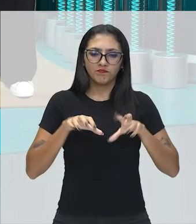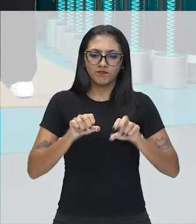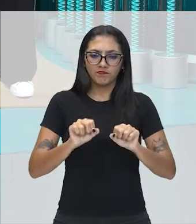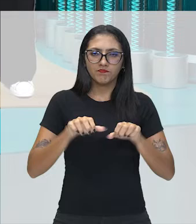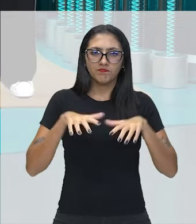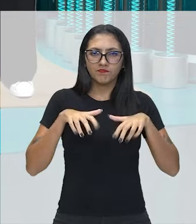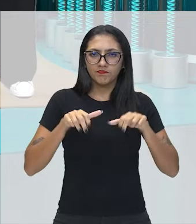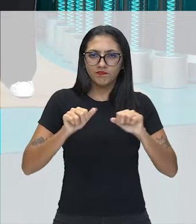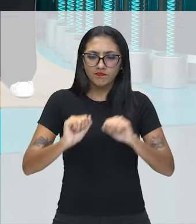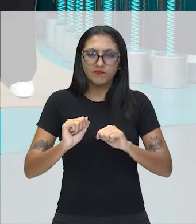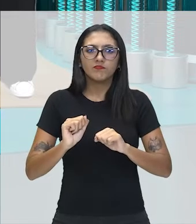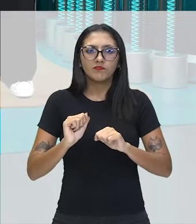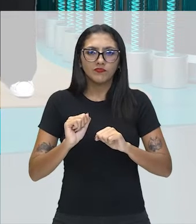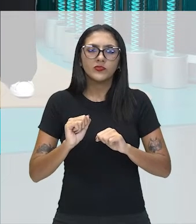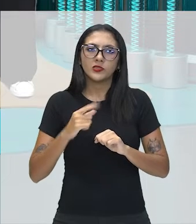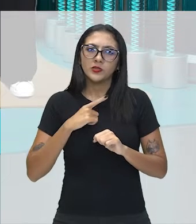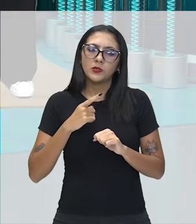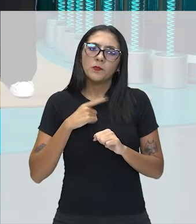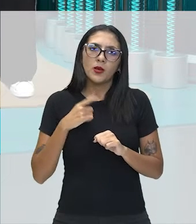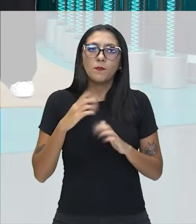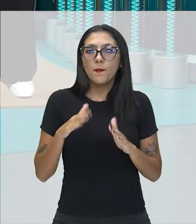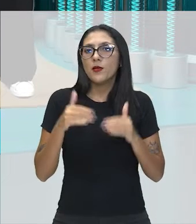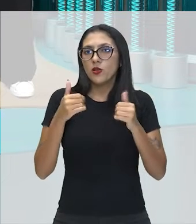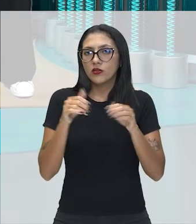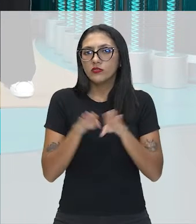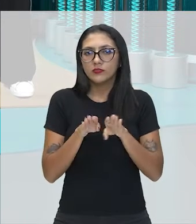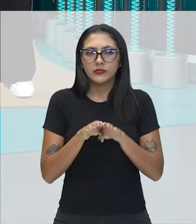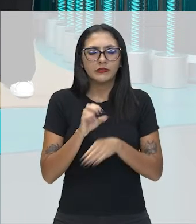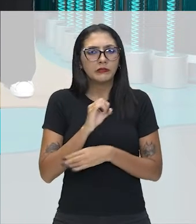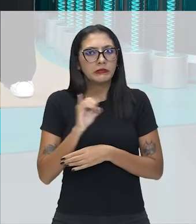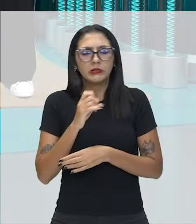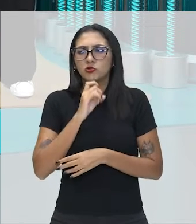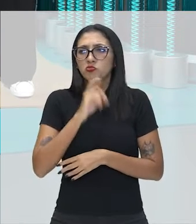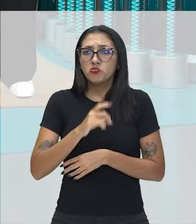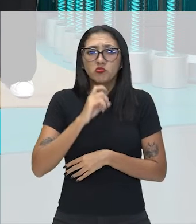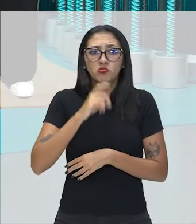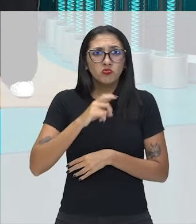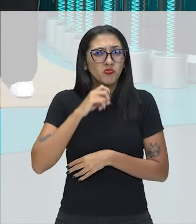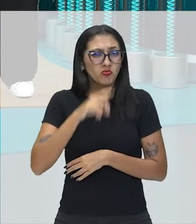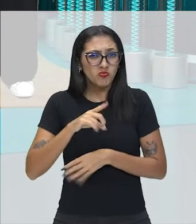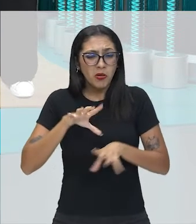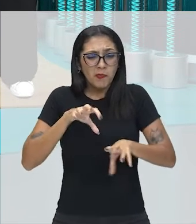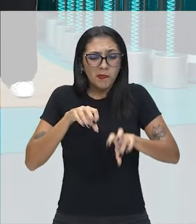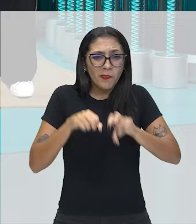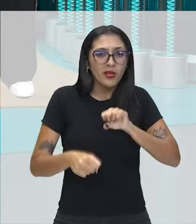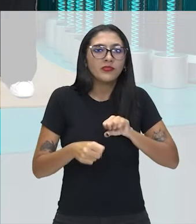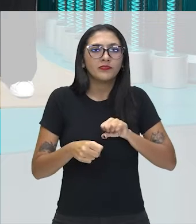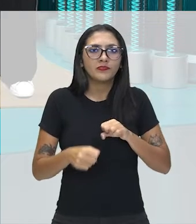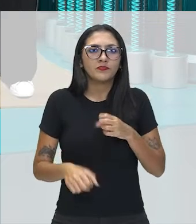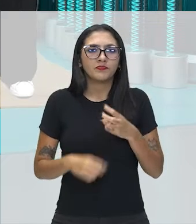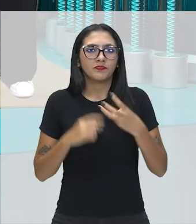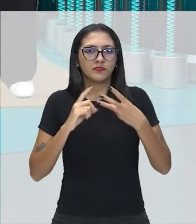tentar relaxar esse músculo. Se ainda assim essa cãibra persistir, você vem